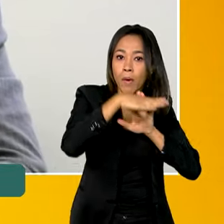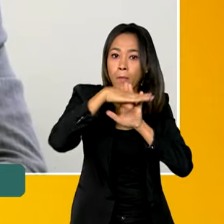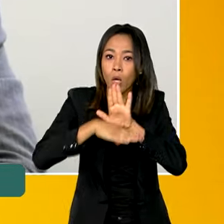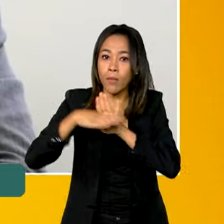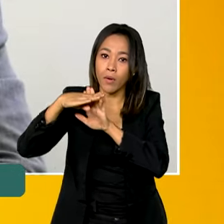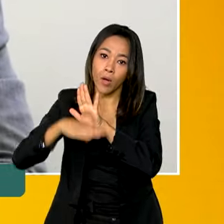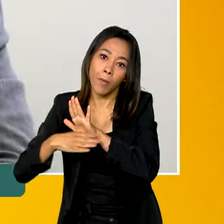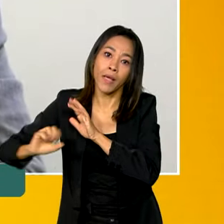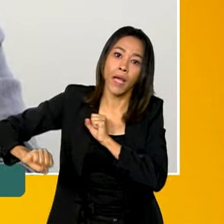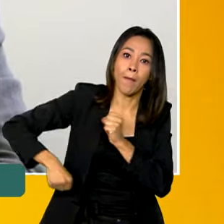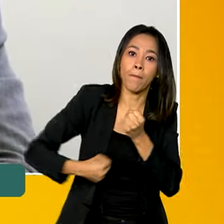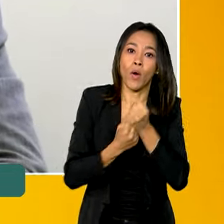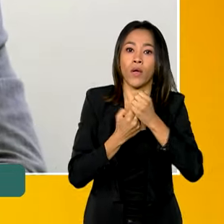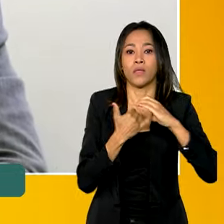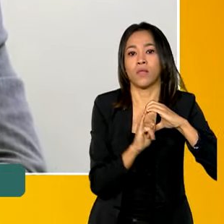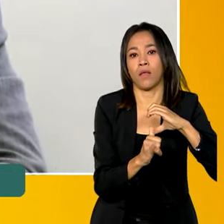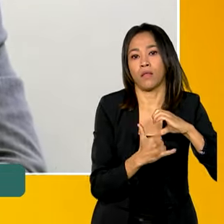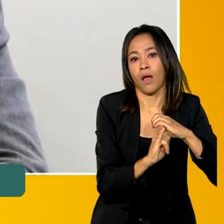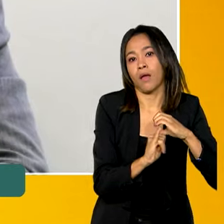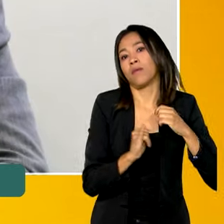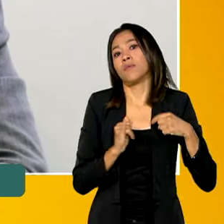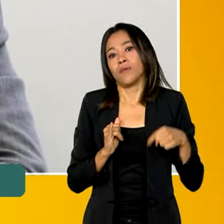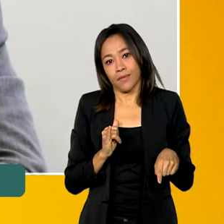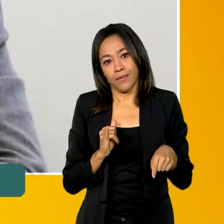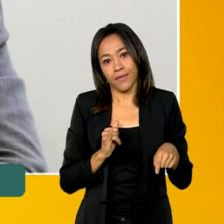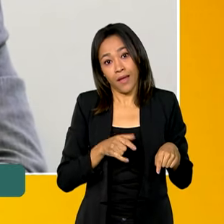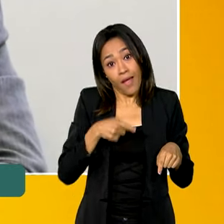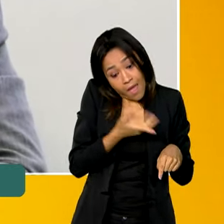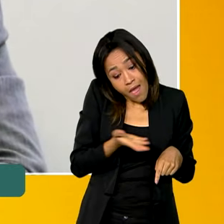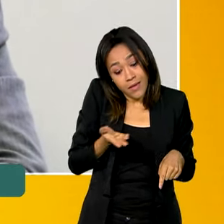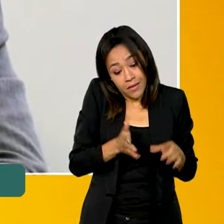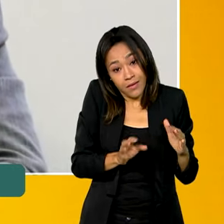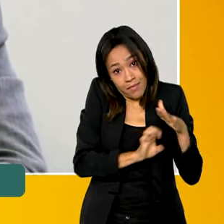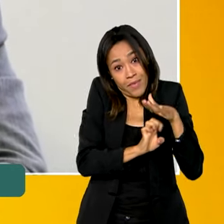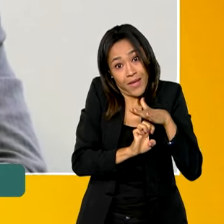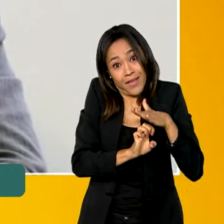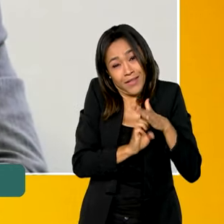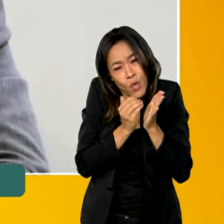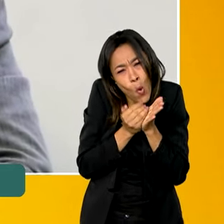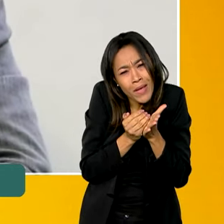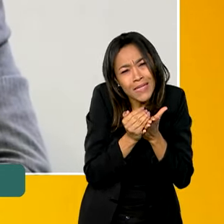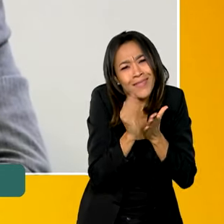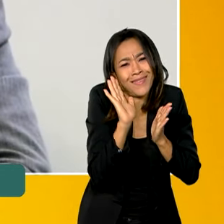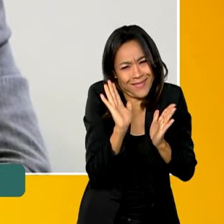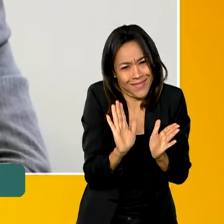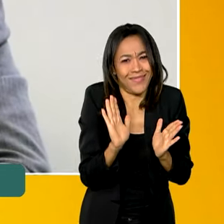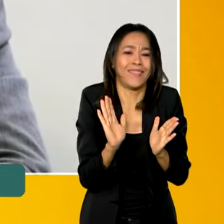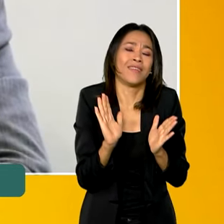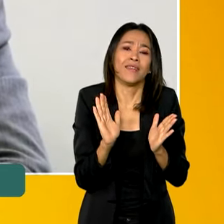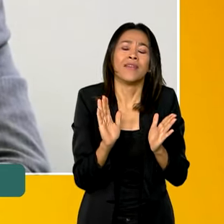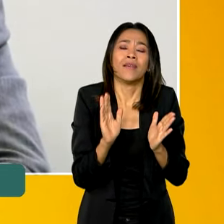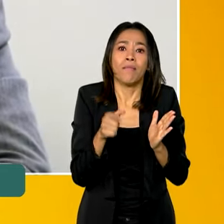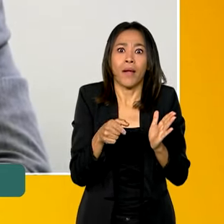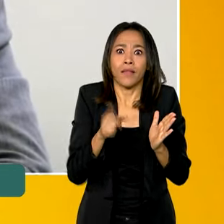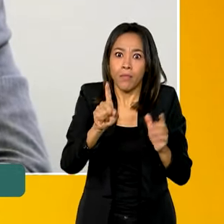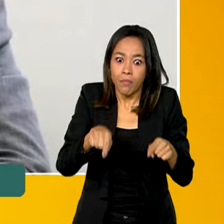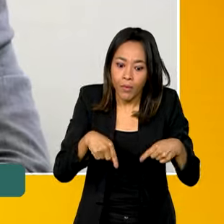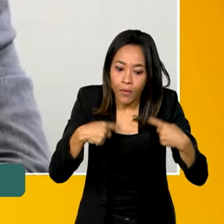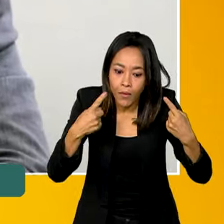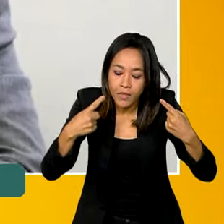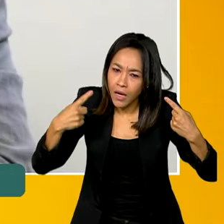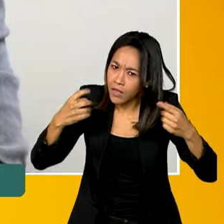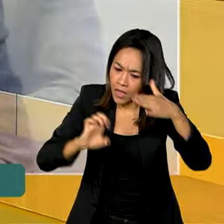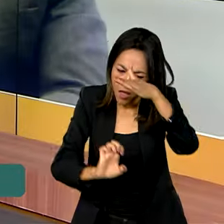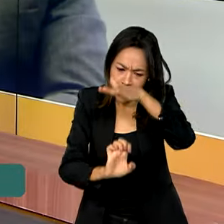empresas essas startups essas essas esses essas empresas no primeiros passos a chegarem a correr e quem sabe